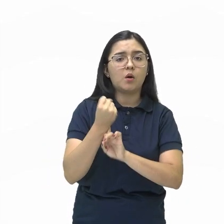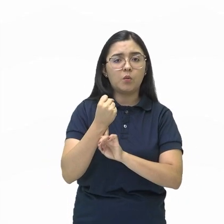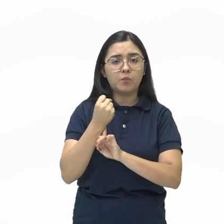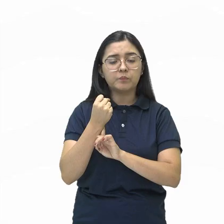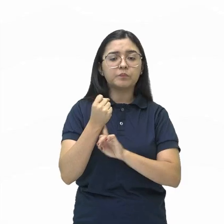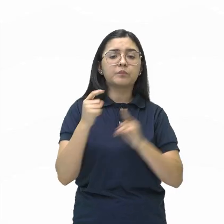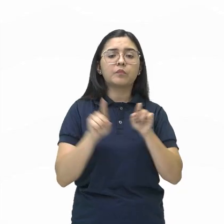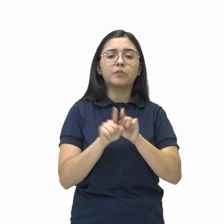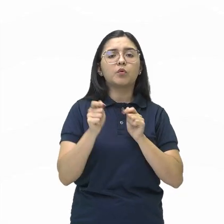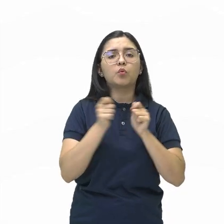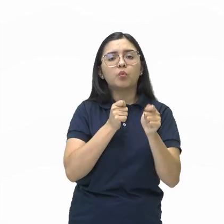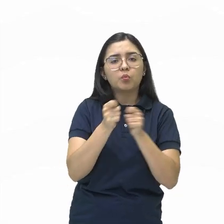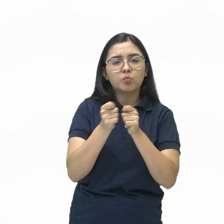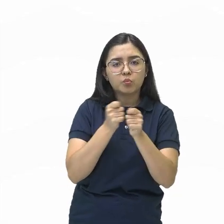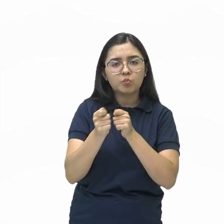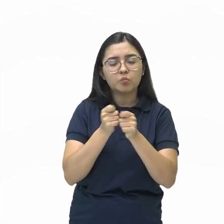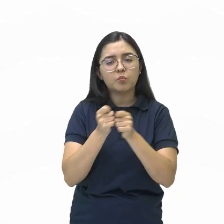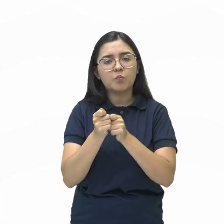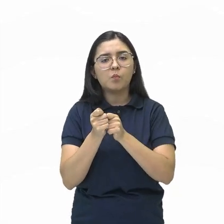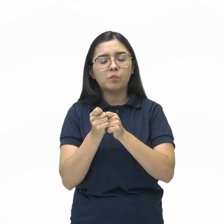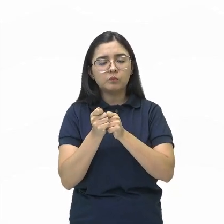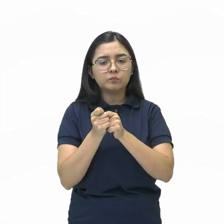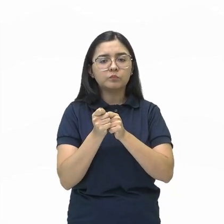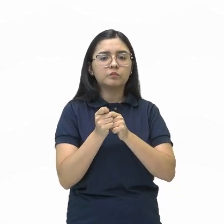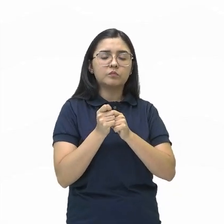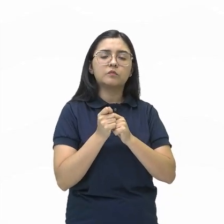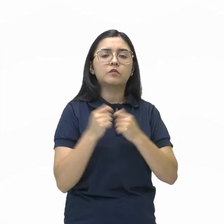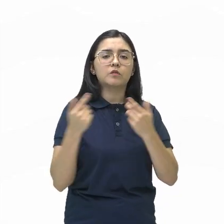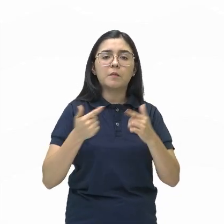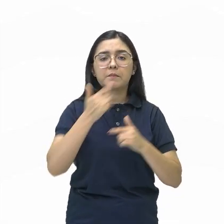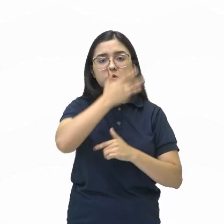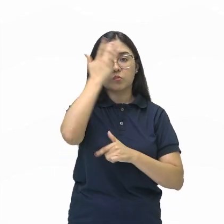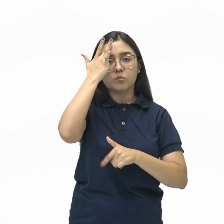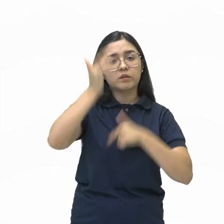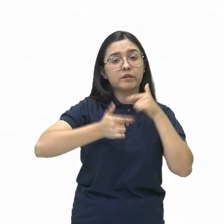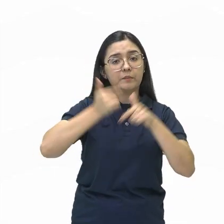O controle dos meios de produção pelo trabalhador,